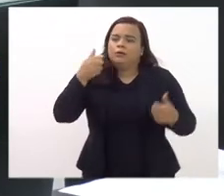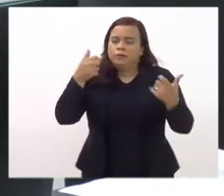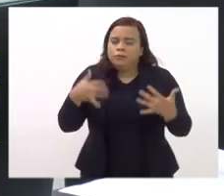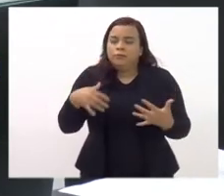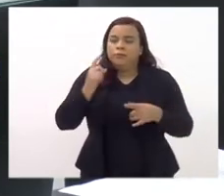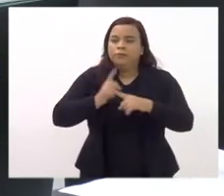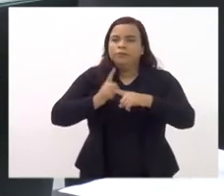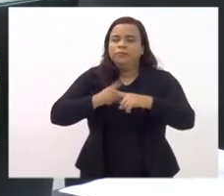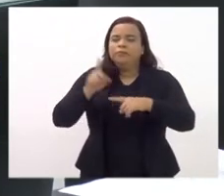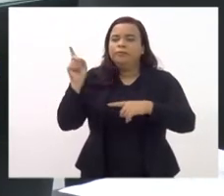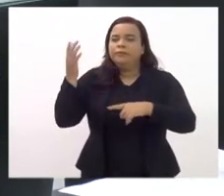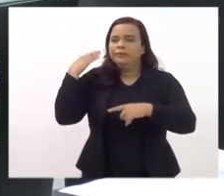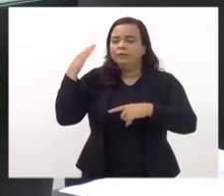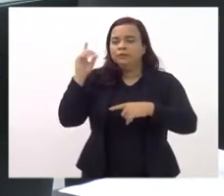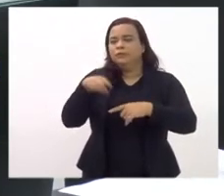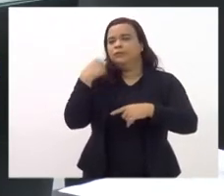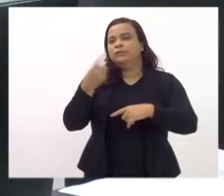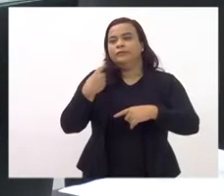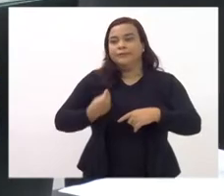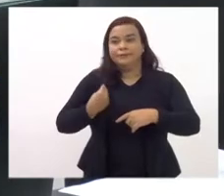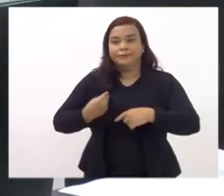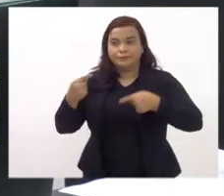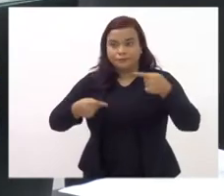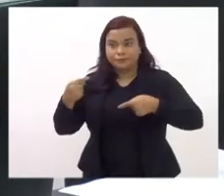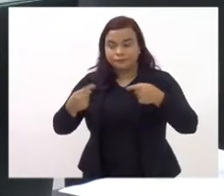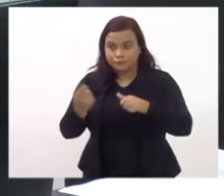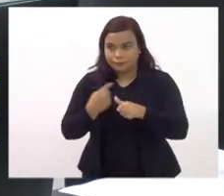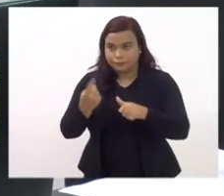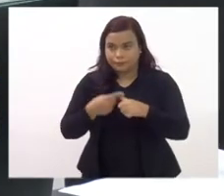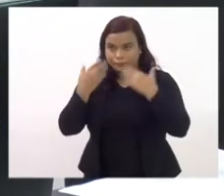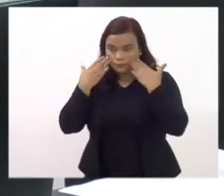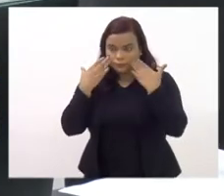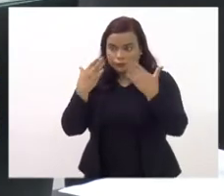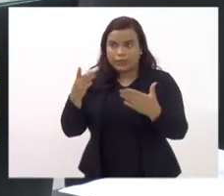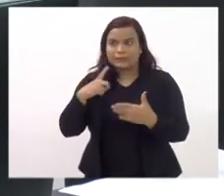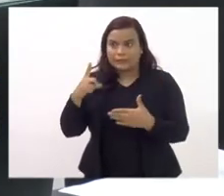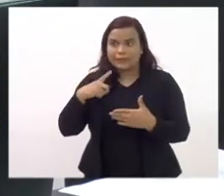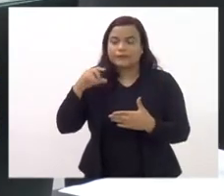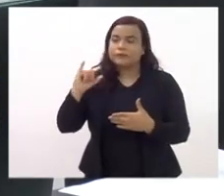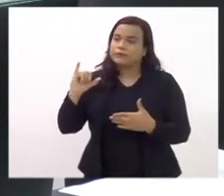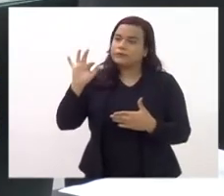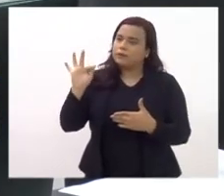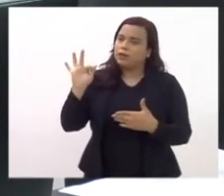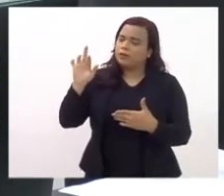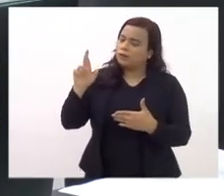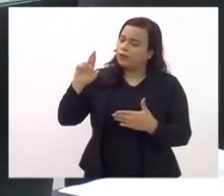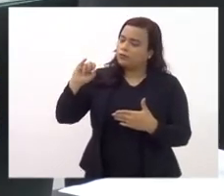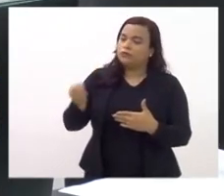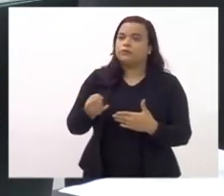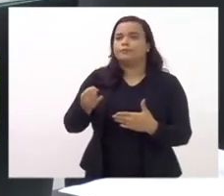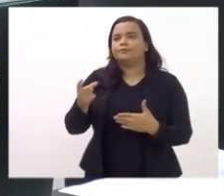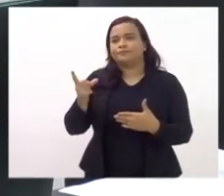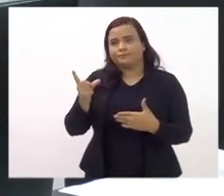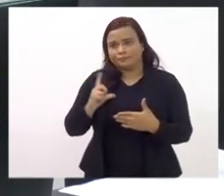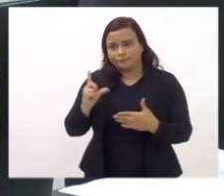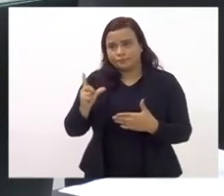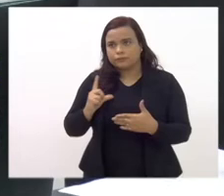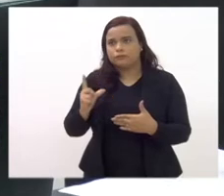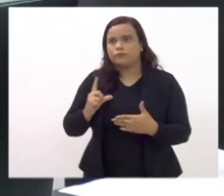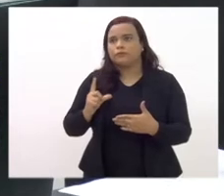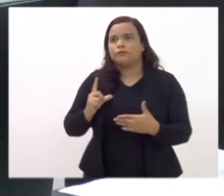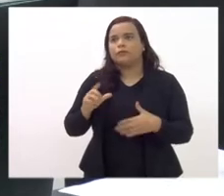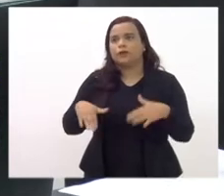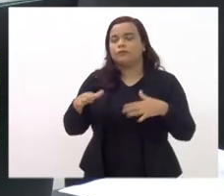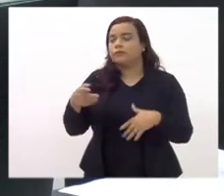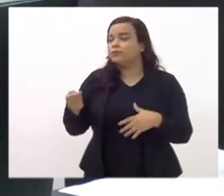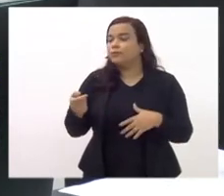porque, na época que a gente fez esse debate a primeira vez, ficou evidente como o IFRJ acaba minando a sua assistência estudantil, porque